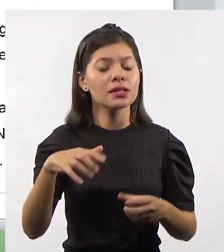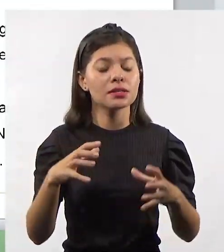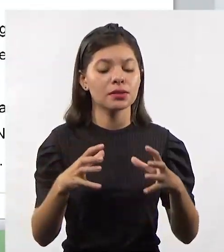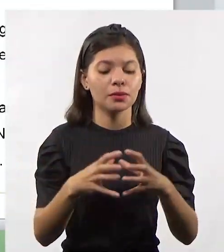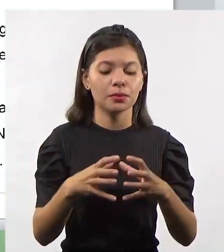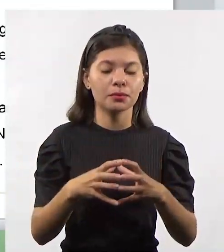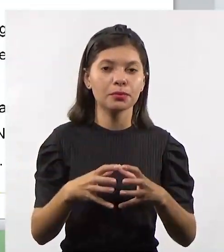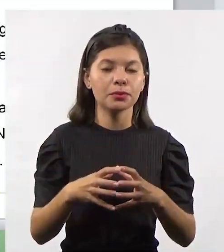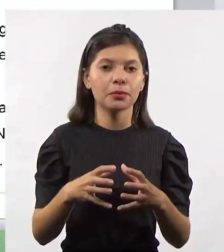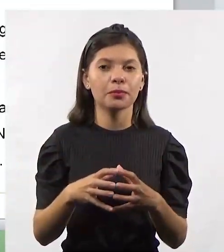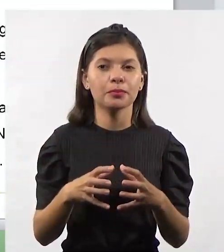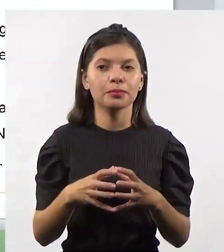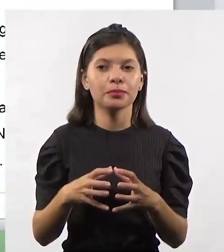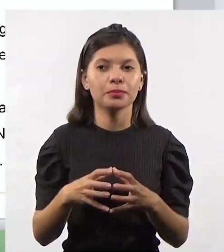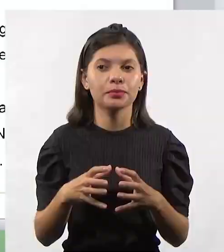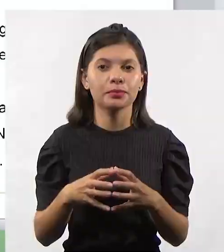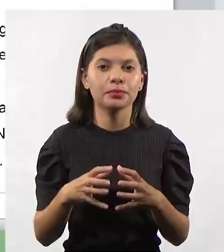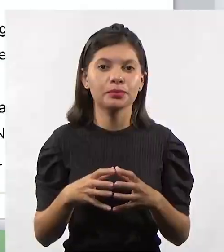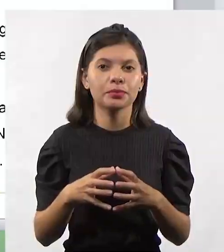grupo